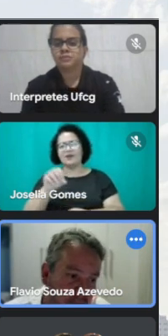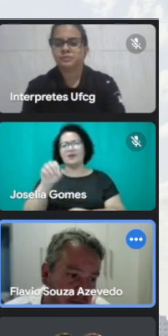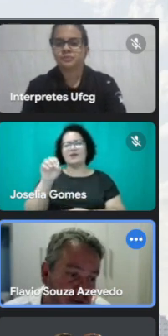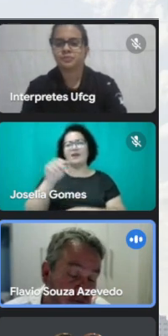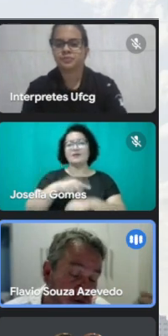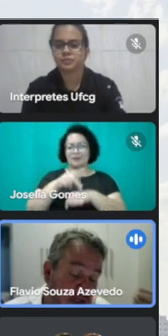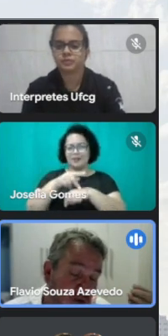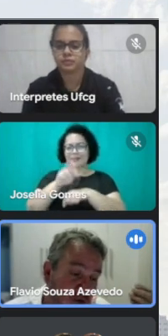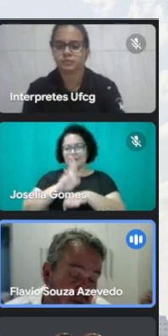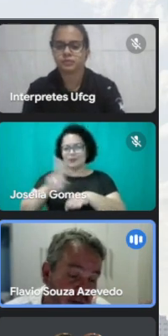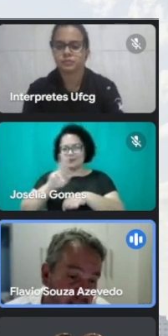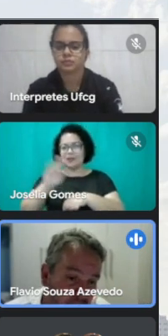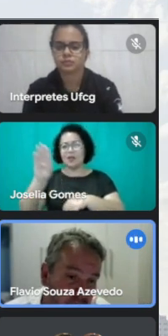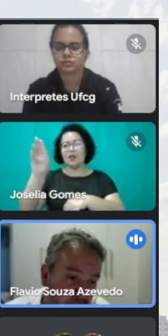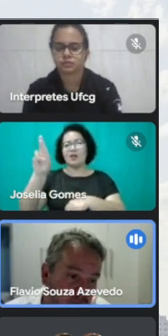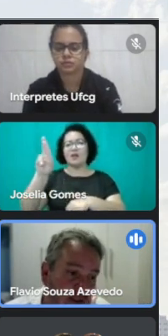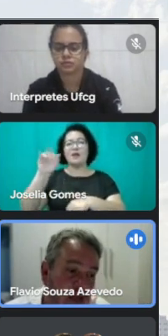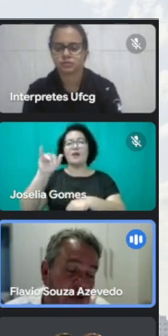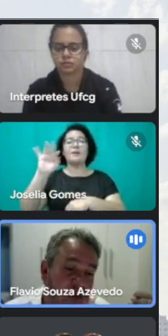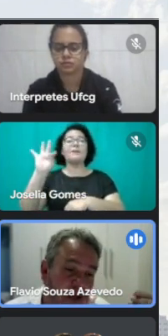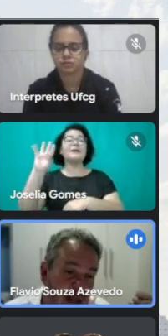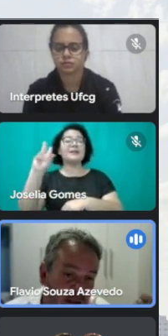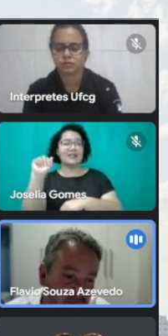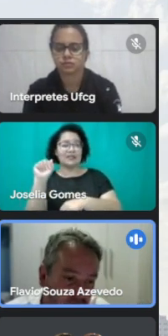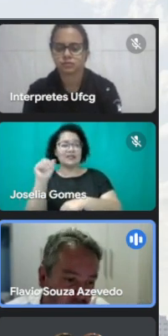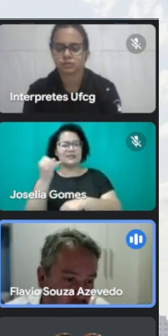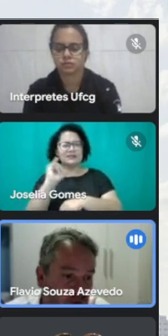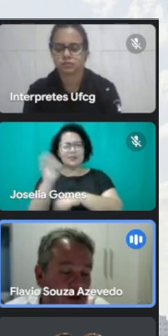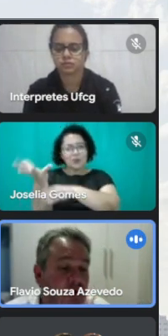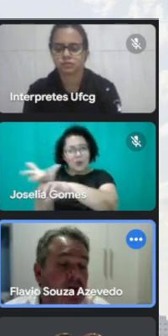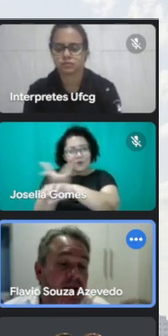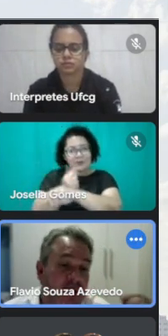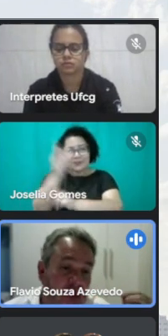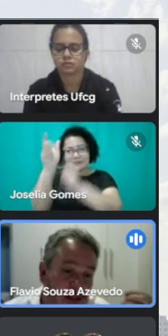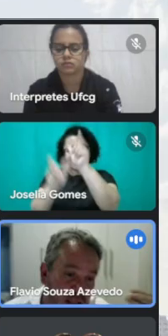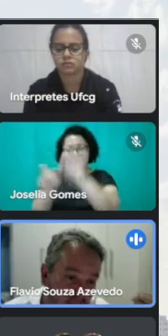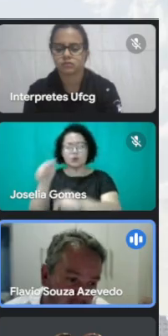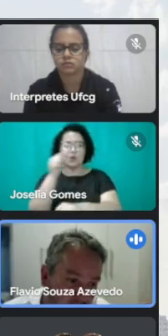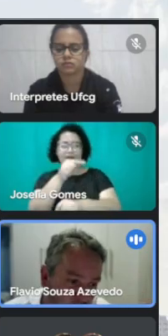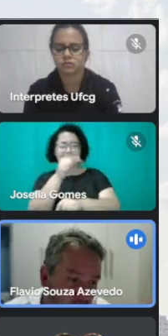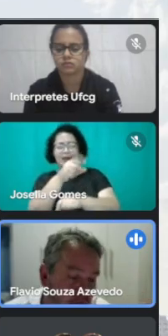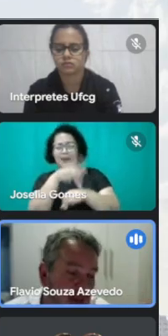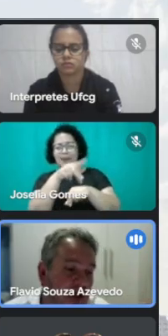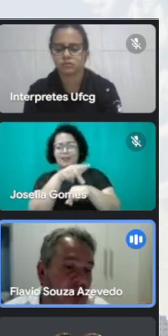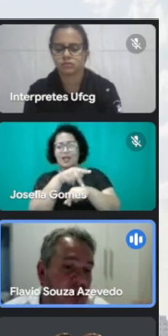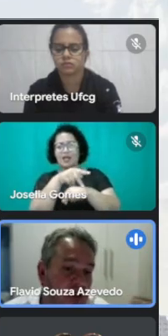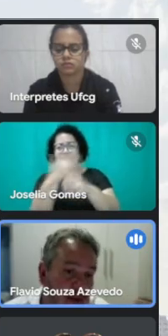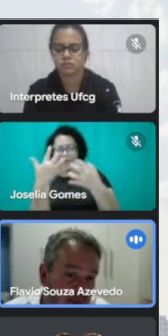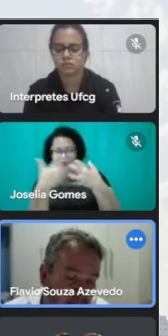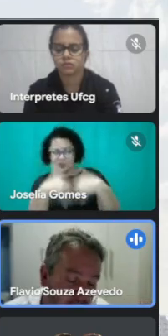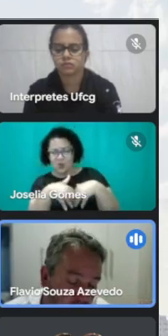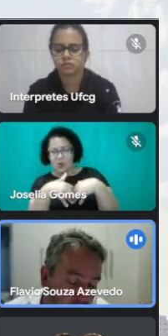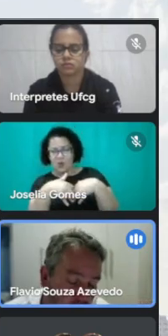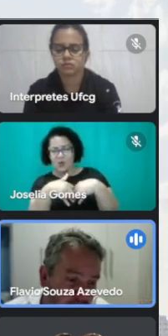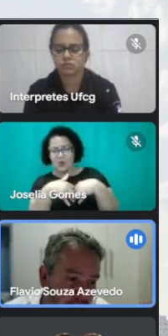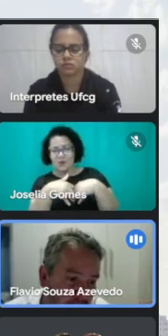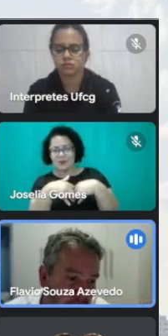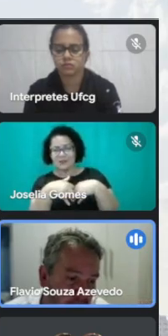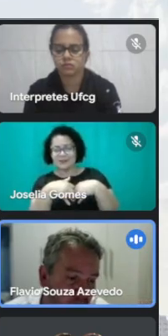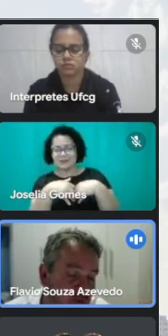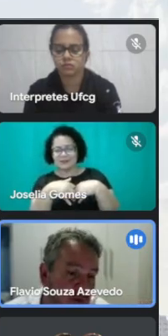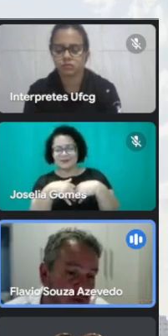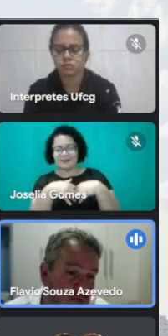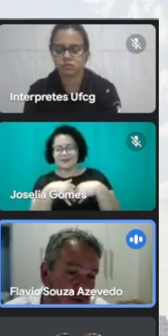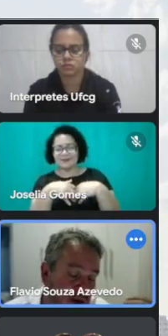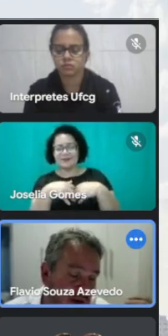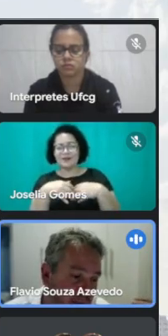dinheiro. Se você não convencer as pessoas que aquilo ali funciona, que eles têm que se apropriar daquilo ali, que eles têm algum benefício daquilo